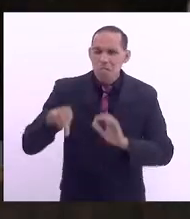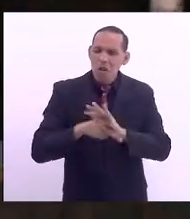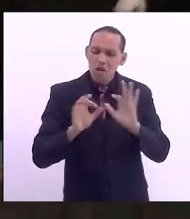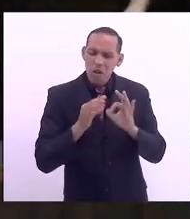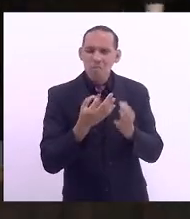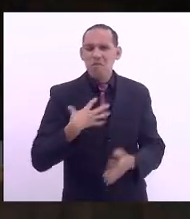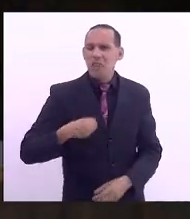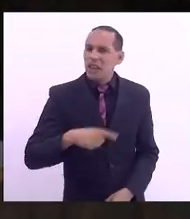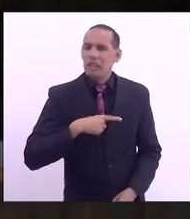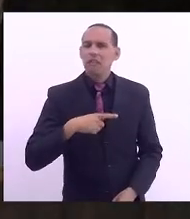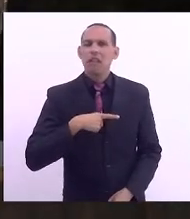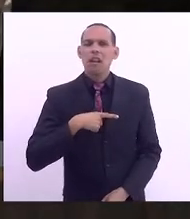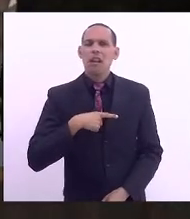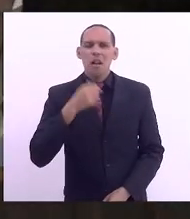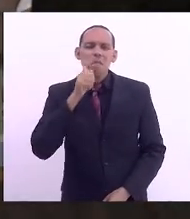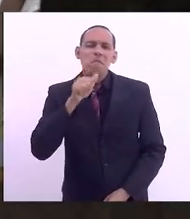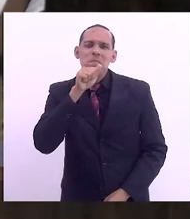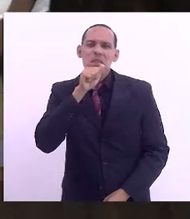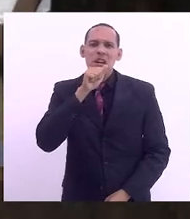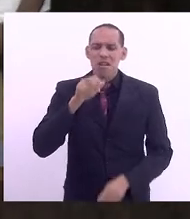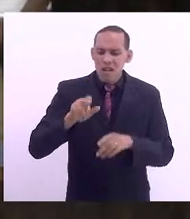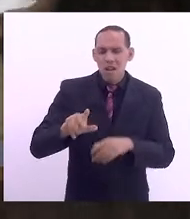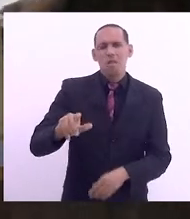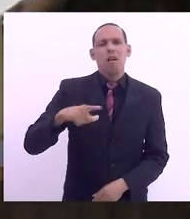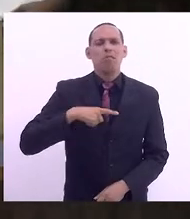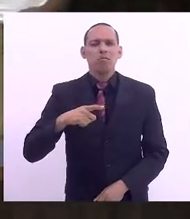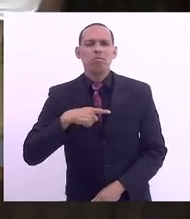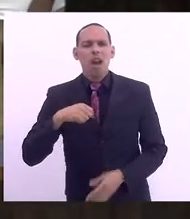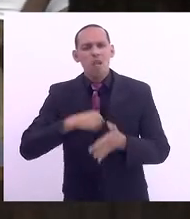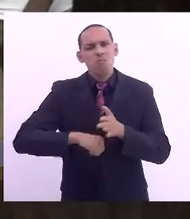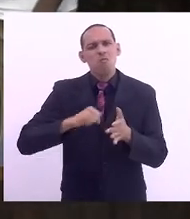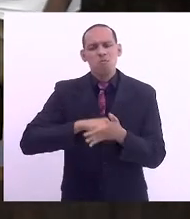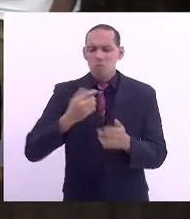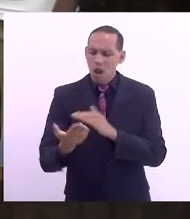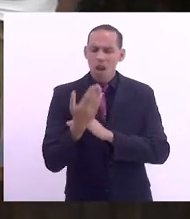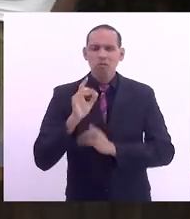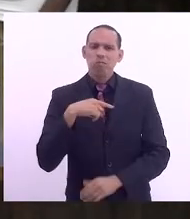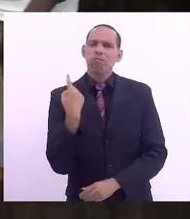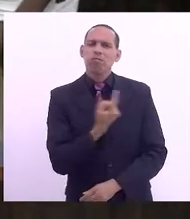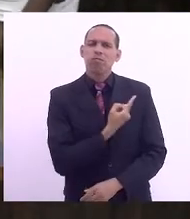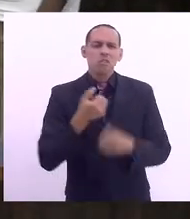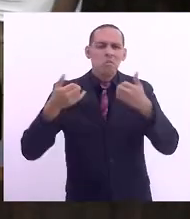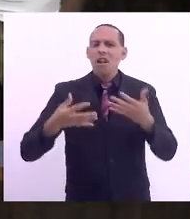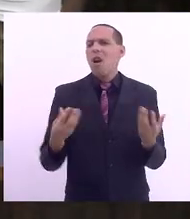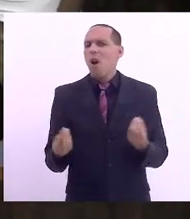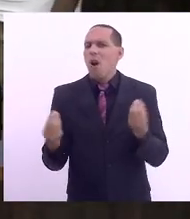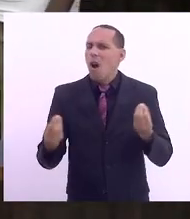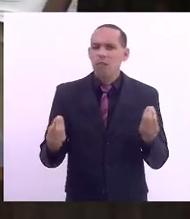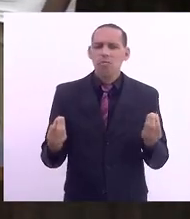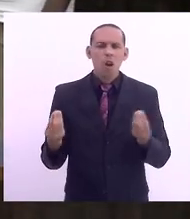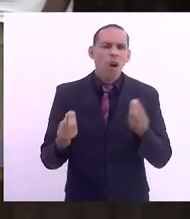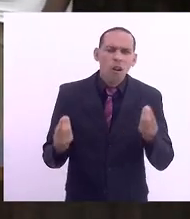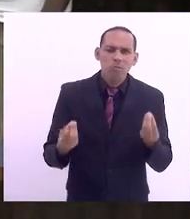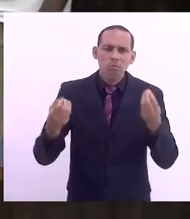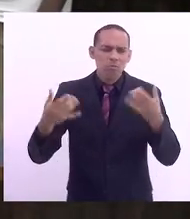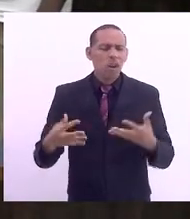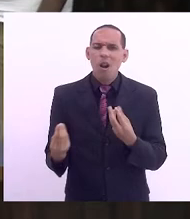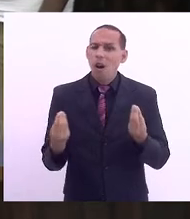têm filhos, que têm mães, que têm irmãs que lutam por nós. Como explicar? Como